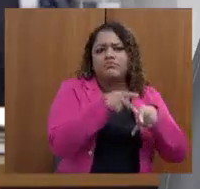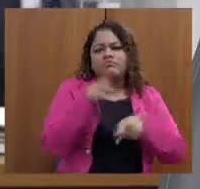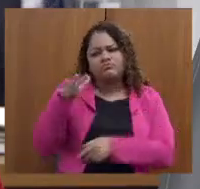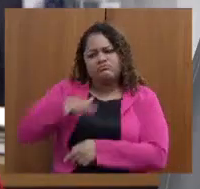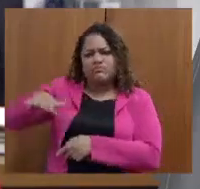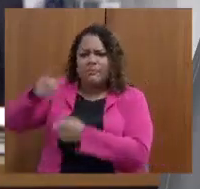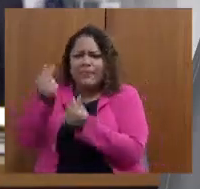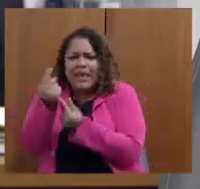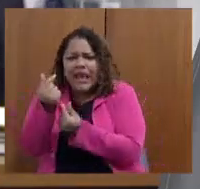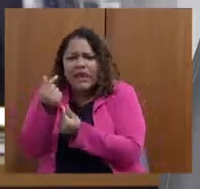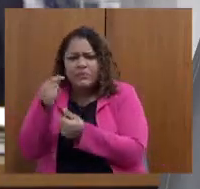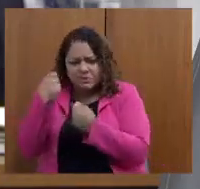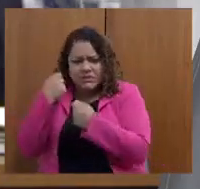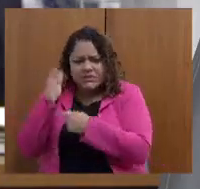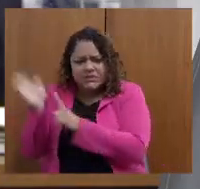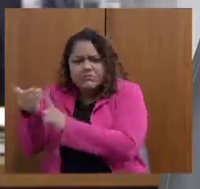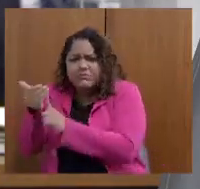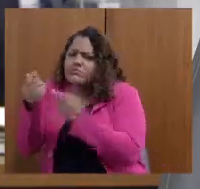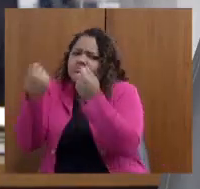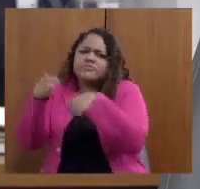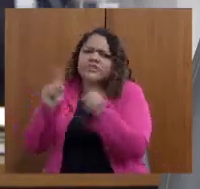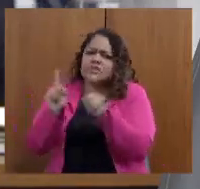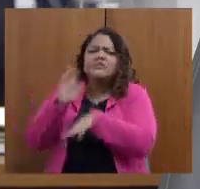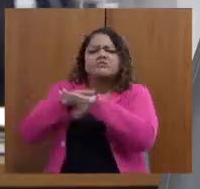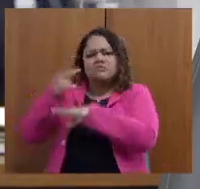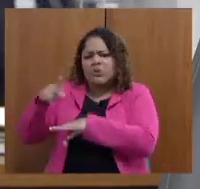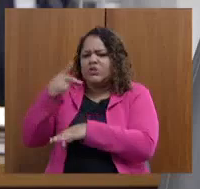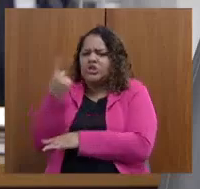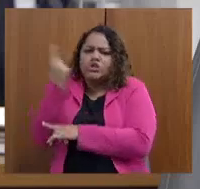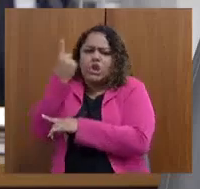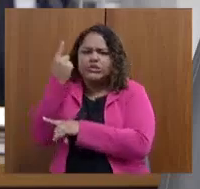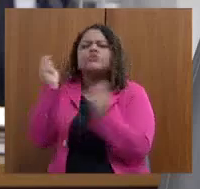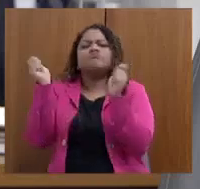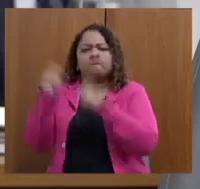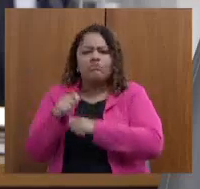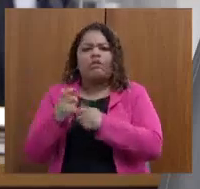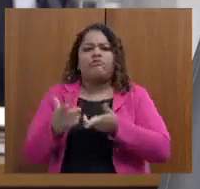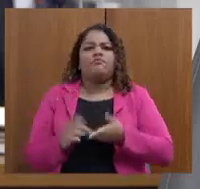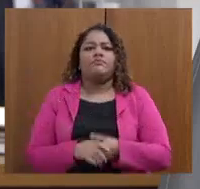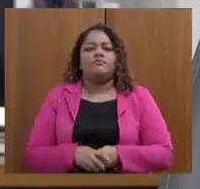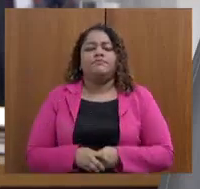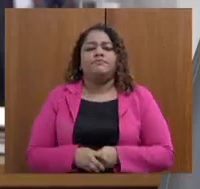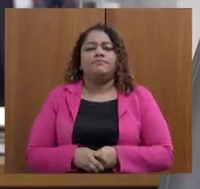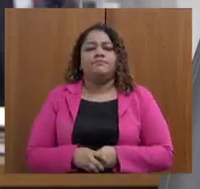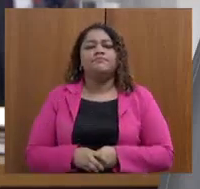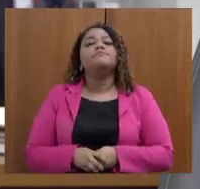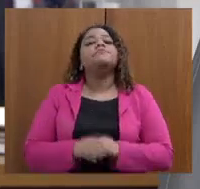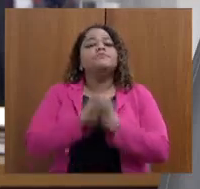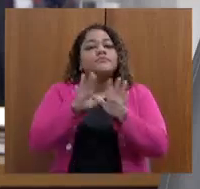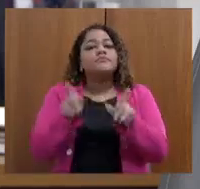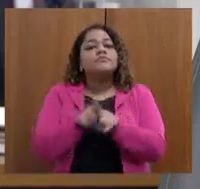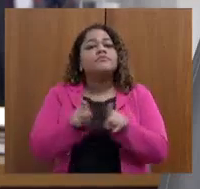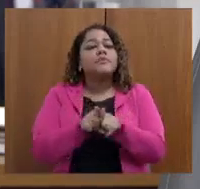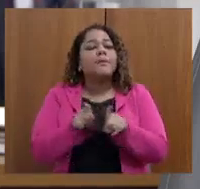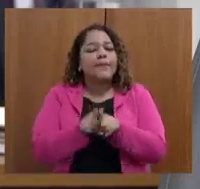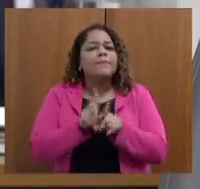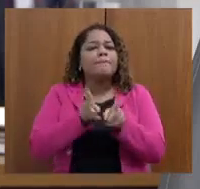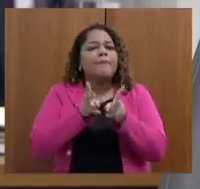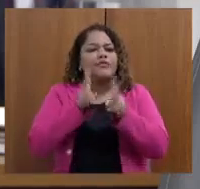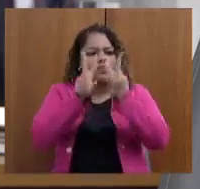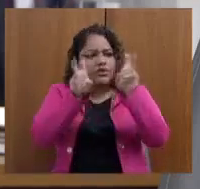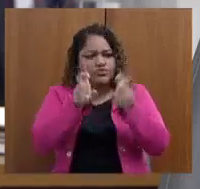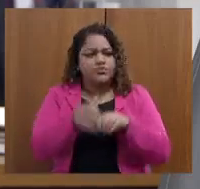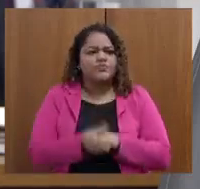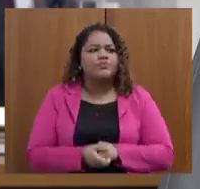forte o suficiente para se representar em que medida ainda sobre o mesmo assunto secretário o governo